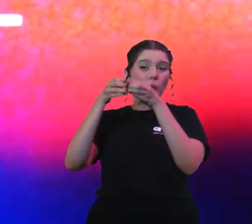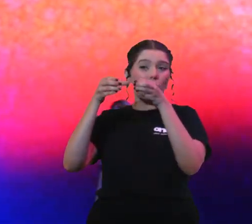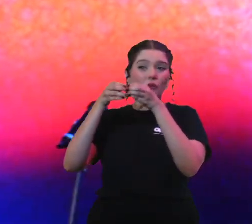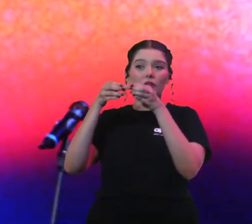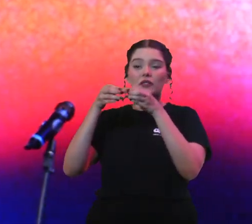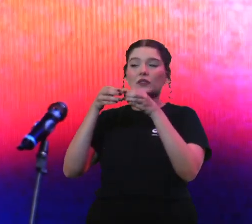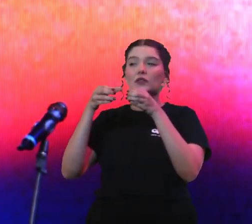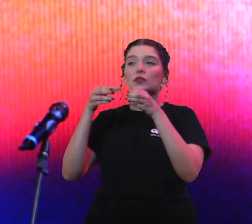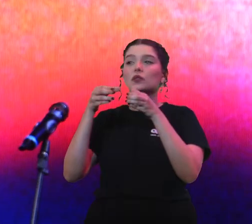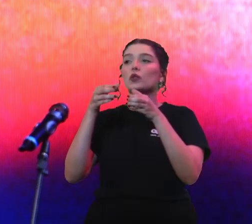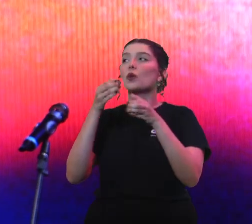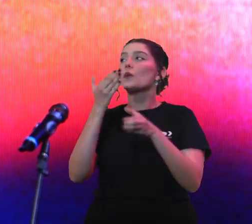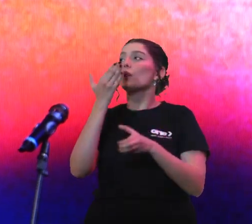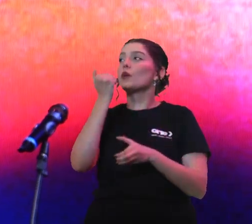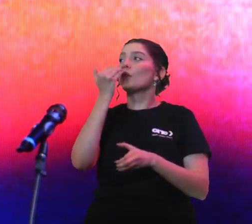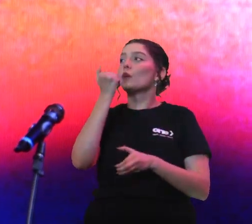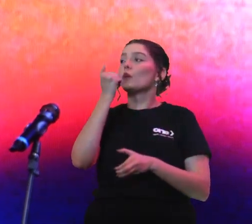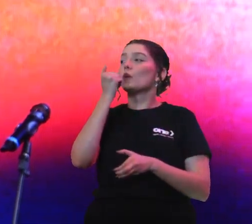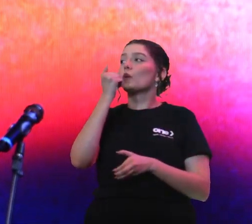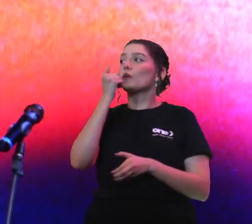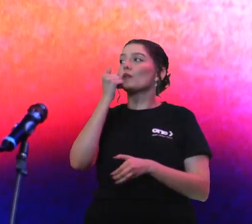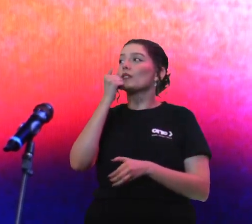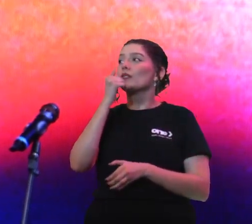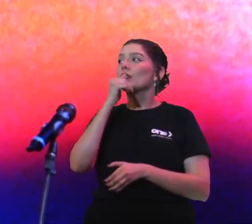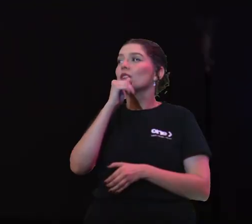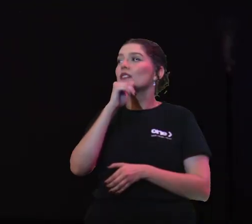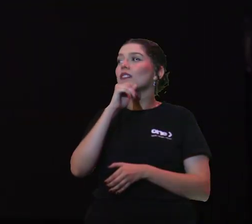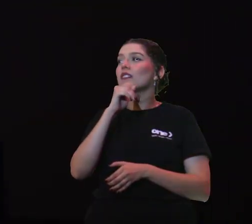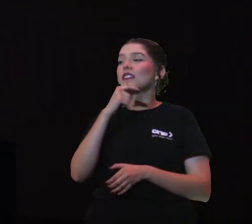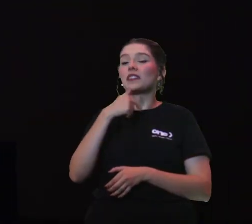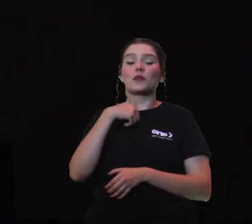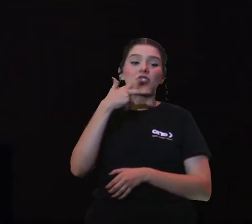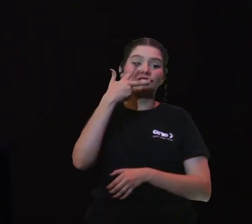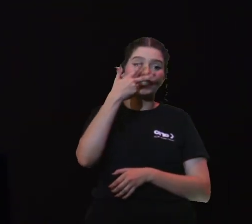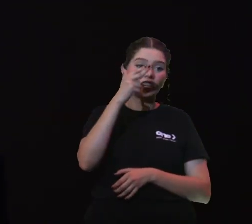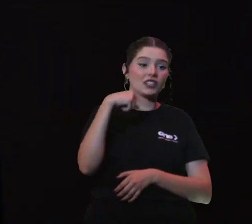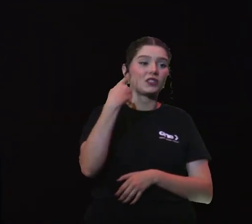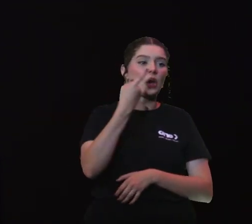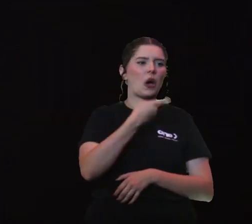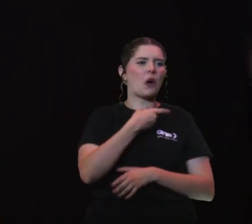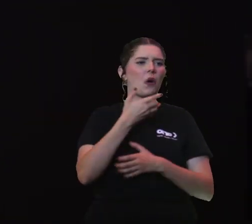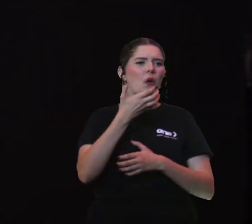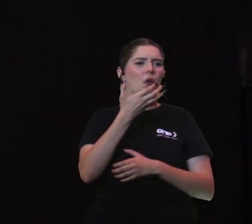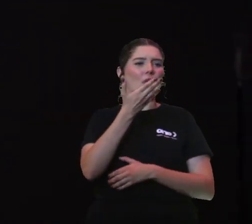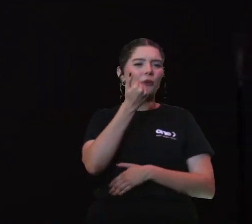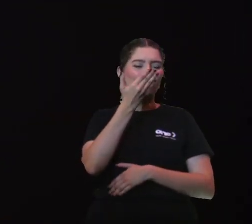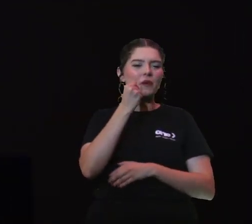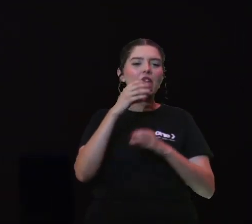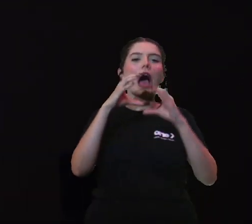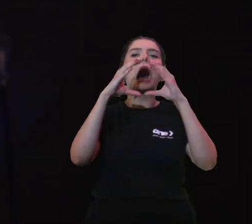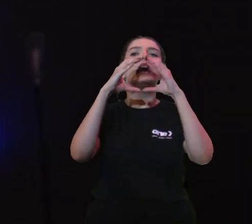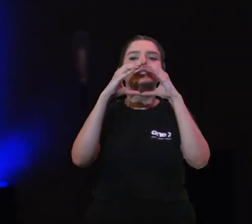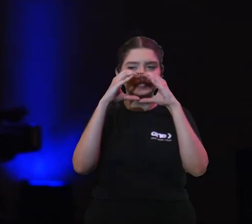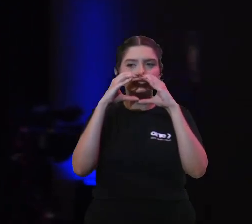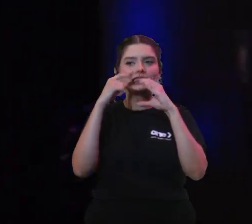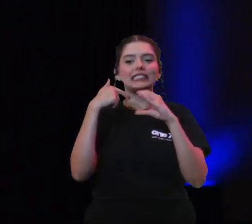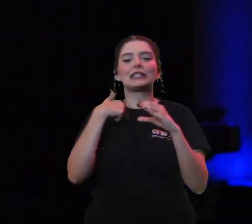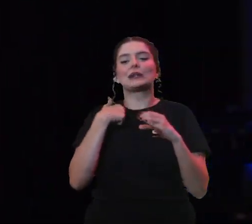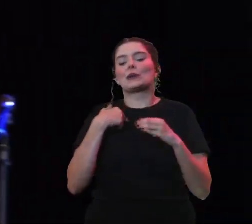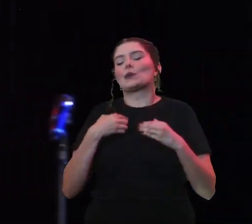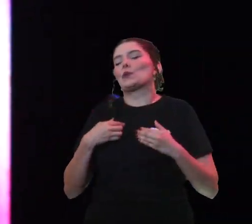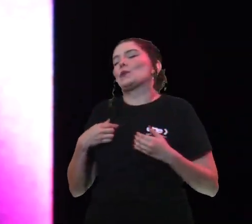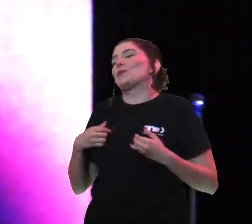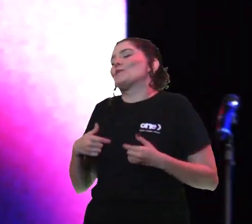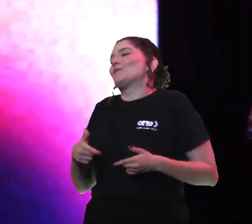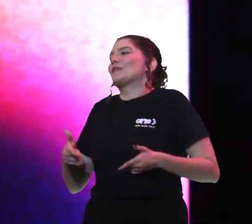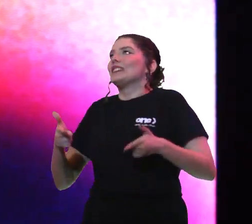o jantar que a gente ia ter juntos, num restaurante lá. Eu achei que a gente ia no Mac, gente. No BK, sei lá. E aí eu fui me arrumar, tomei um banho,